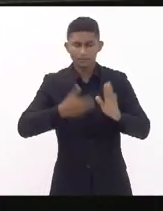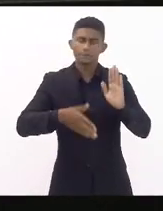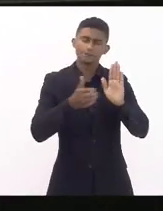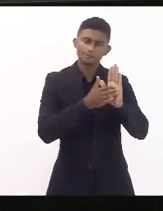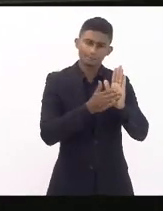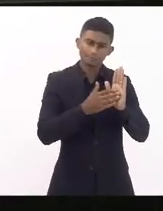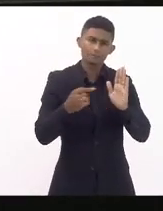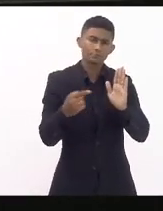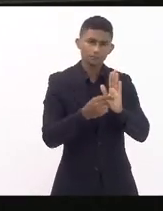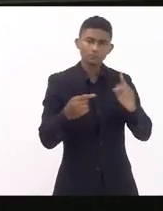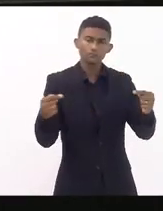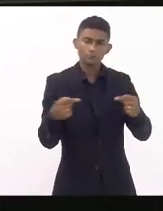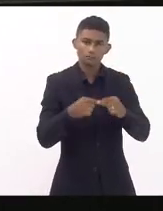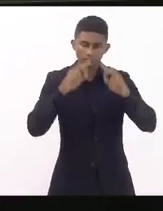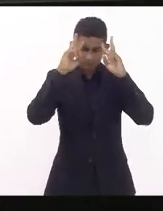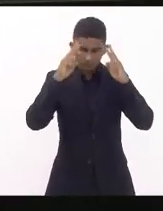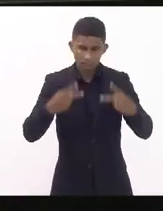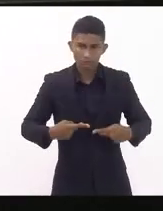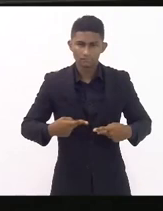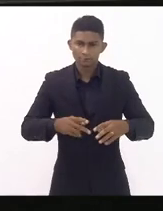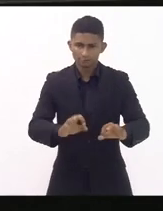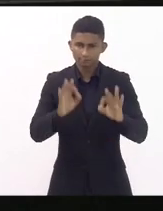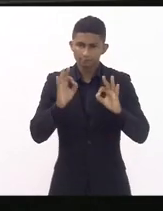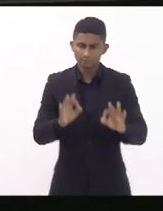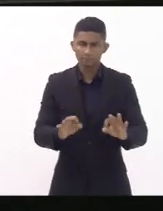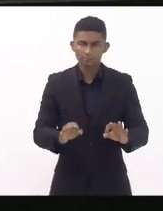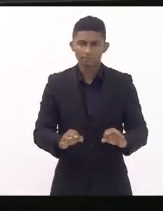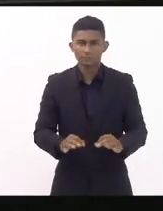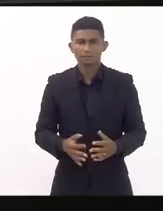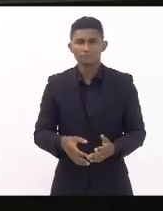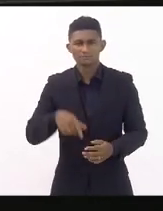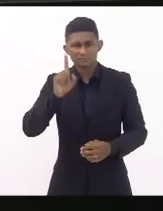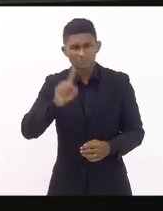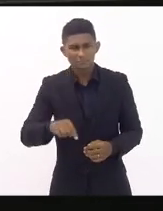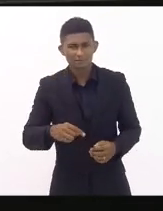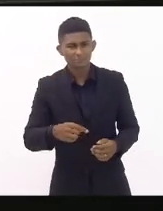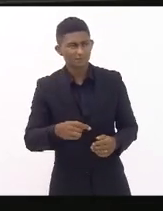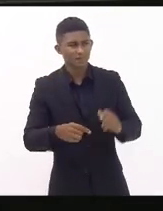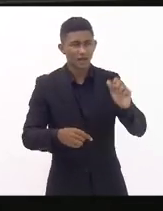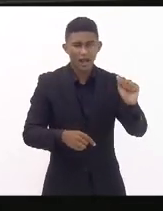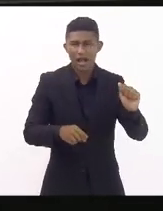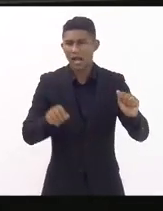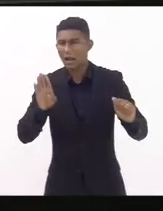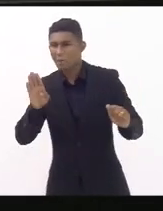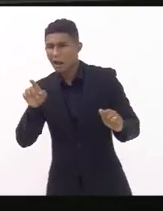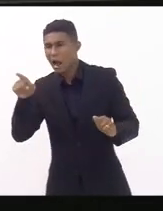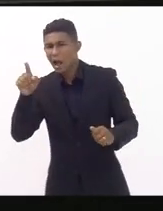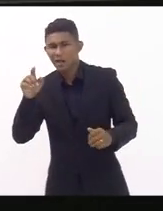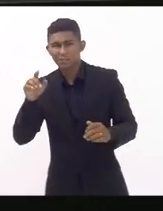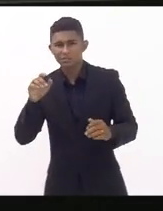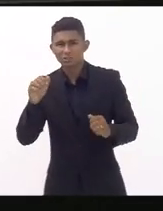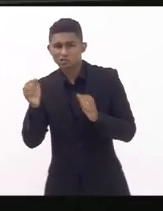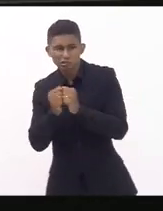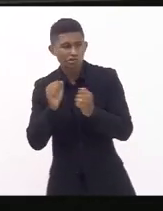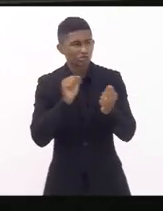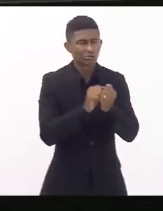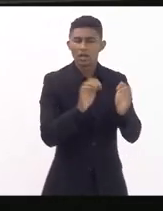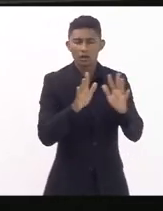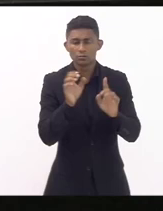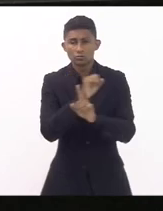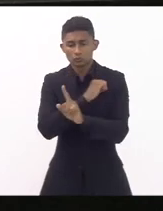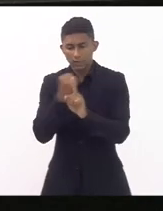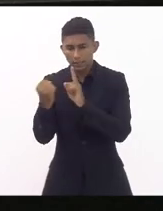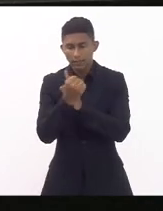pauta humanitária, não se trata de defender A ou B, se trata de cuidar da própria